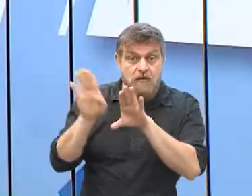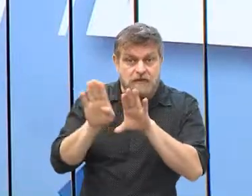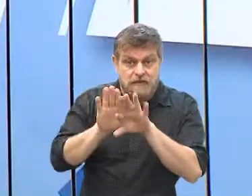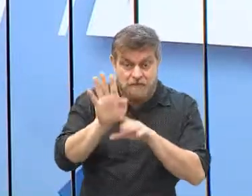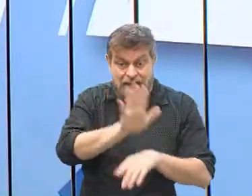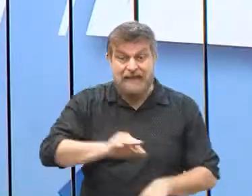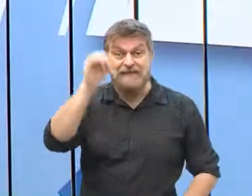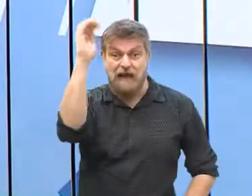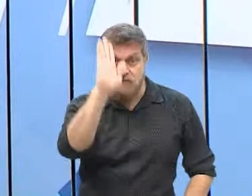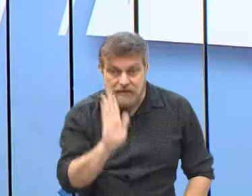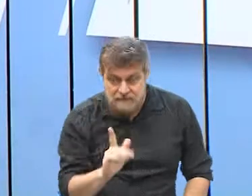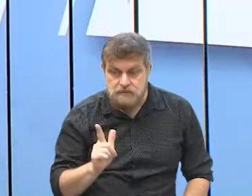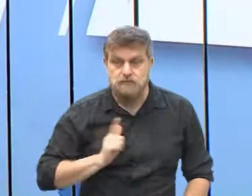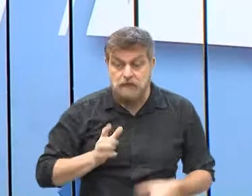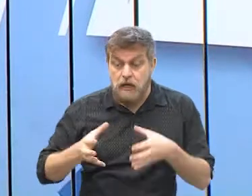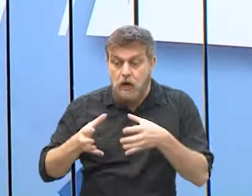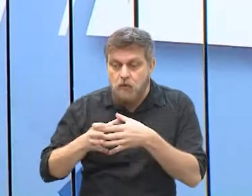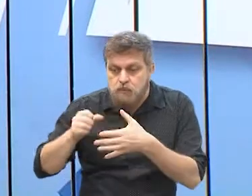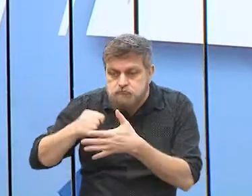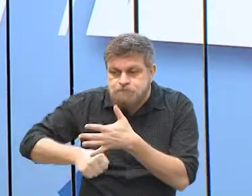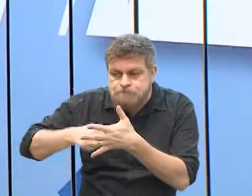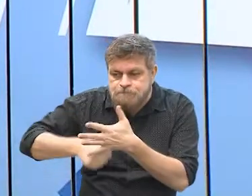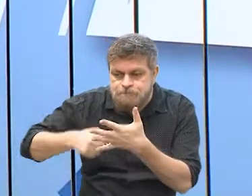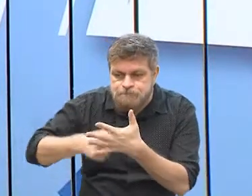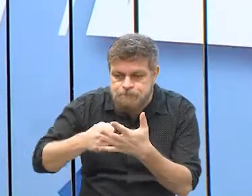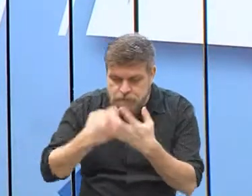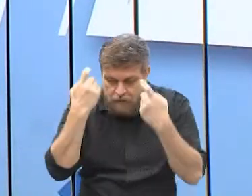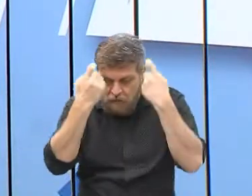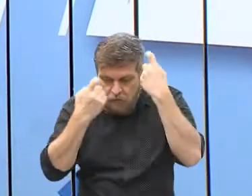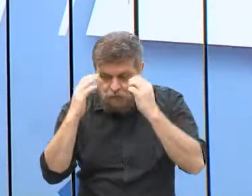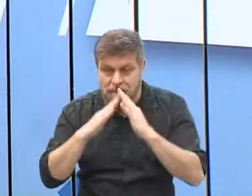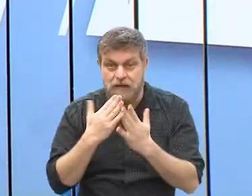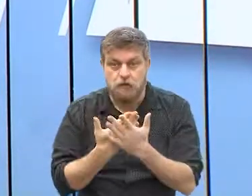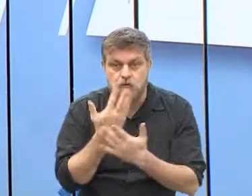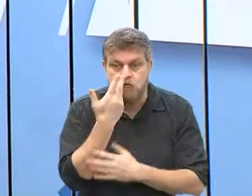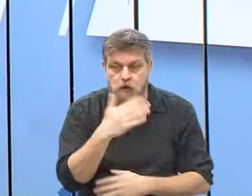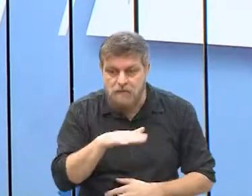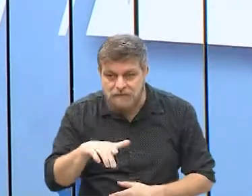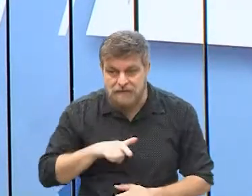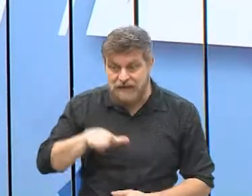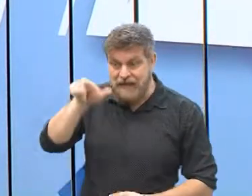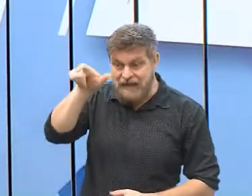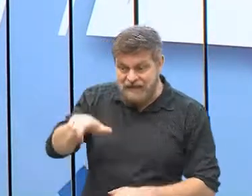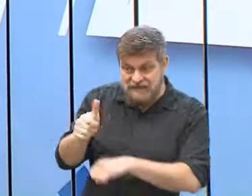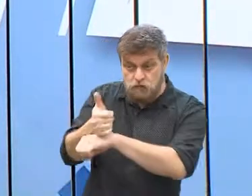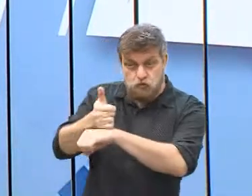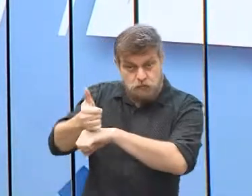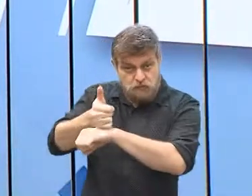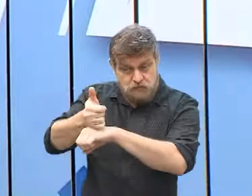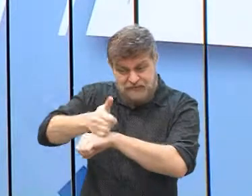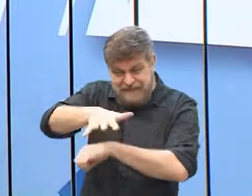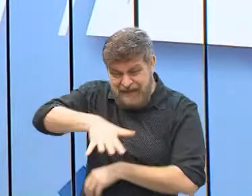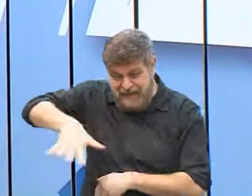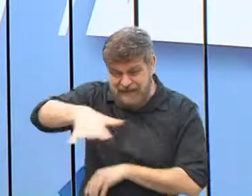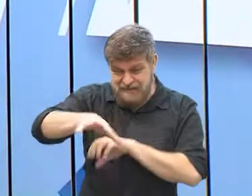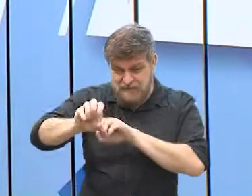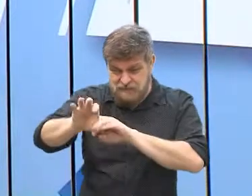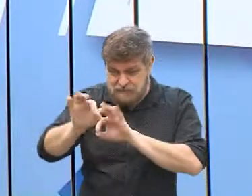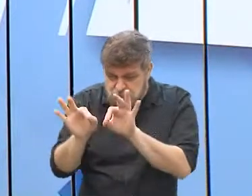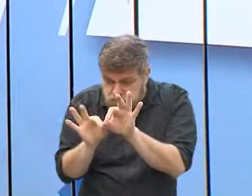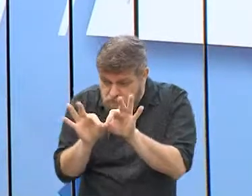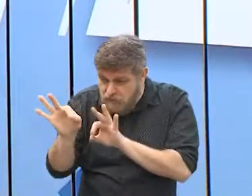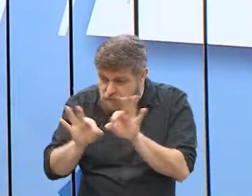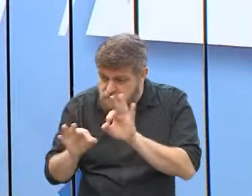desse segmento, e essas pessoas, profissionais da educação, né, elaboraram